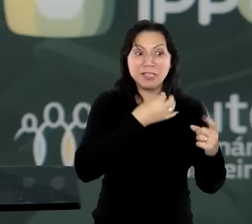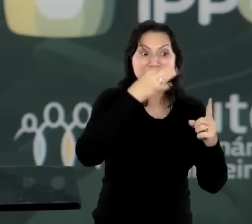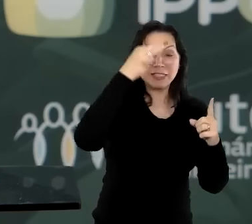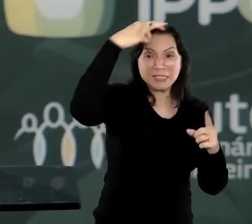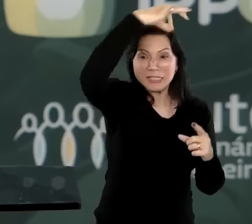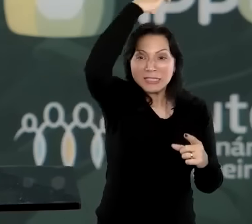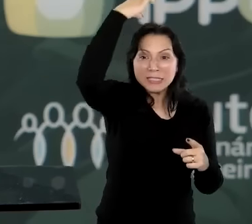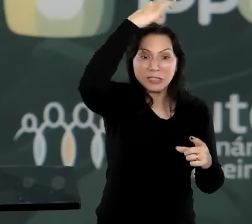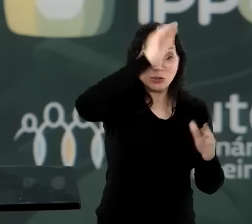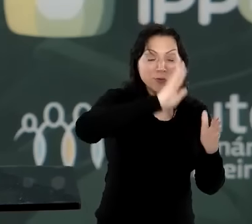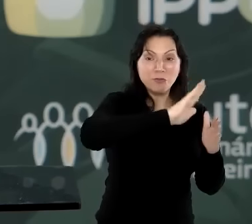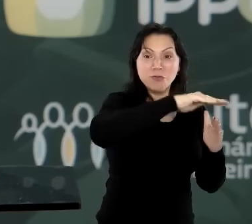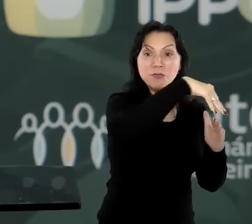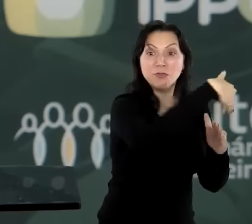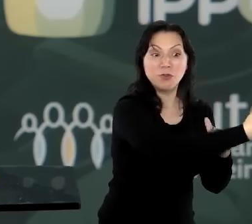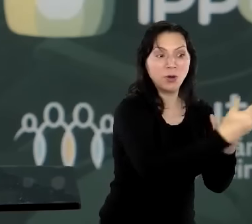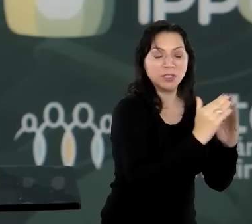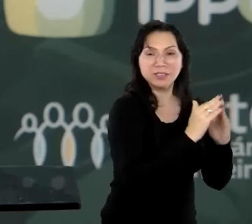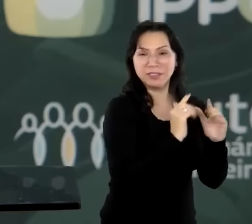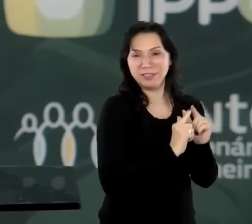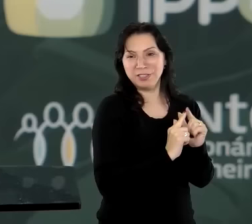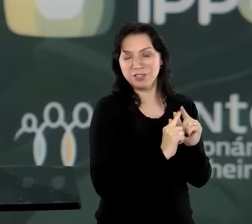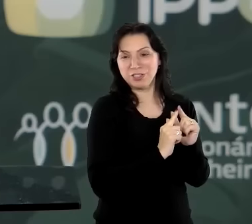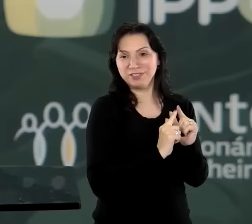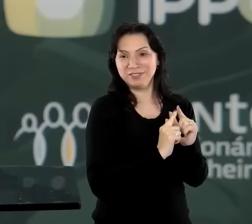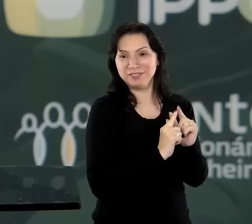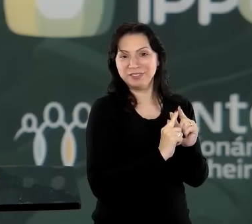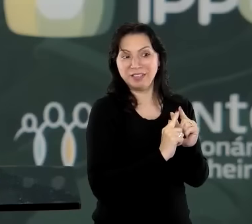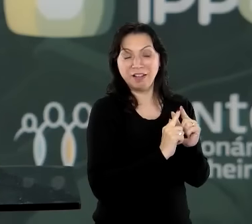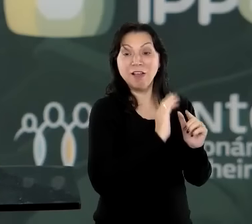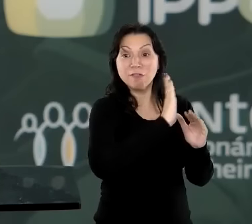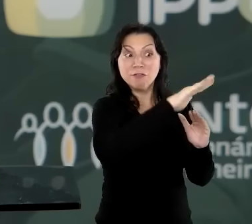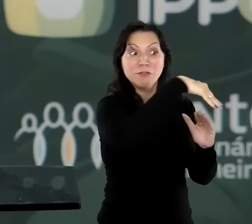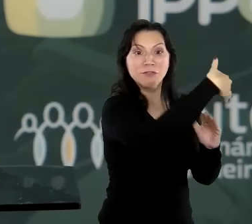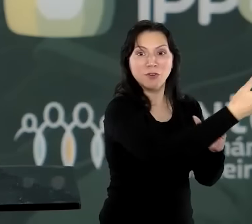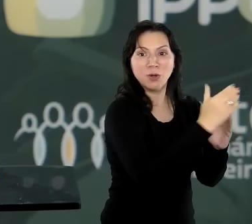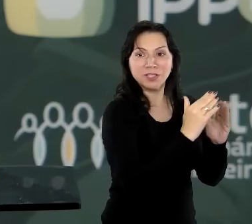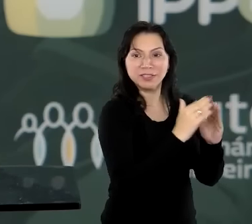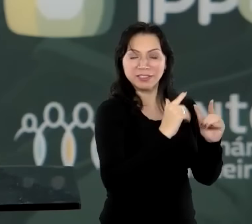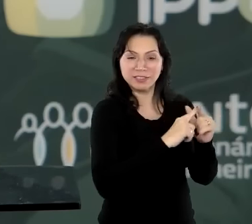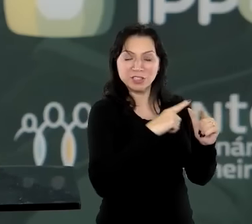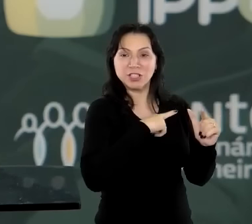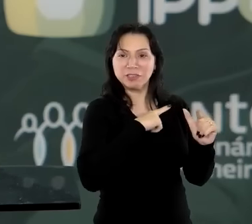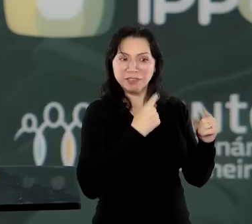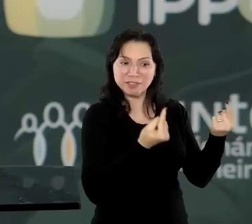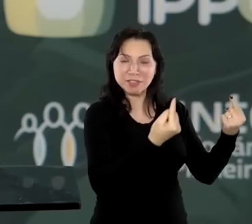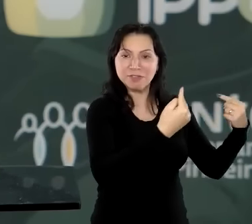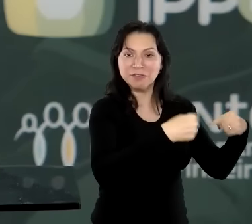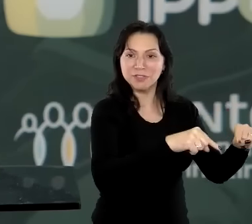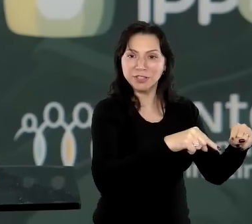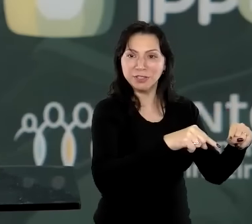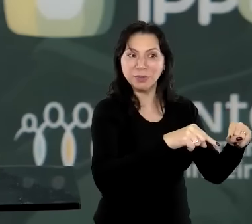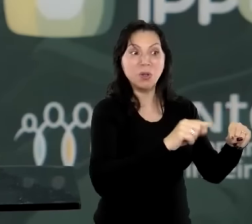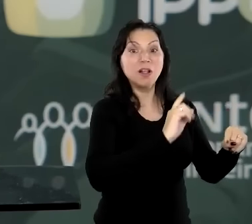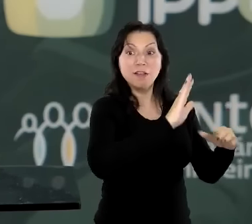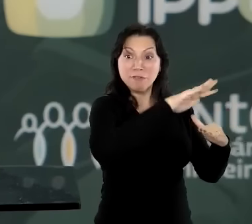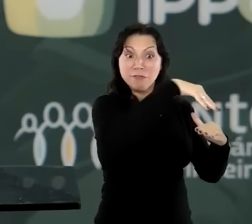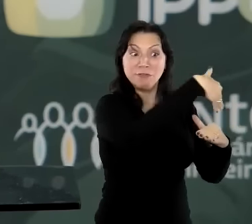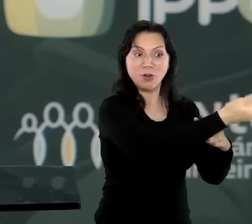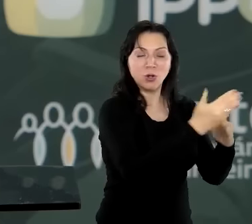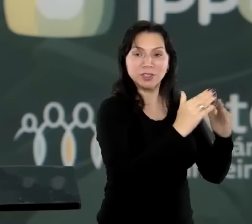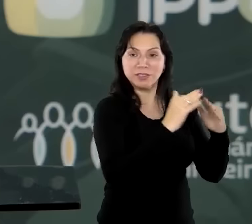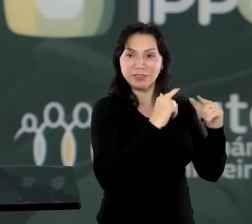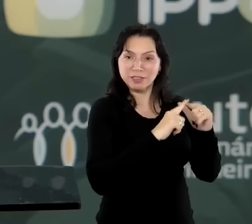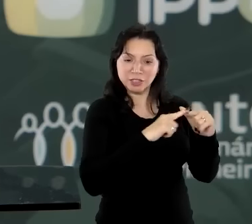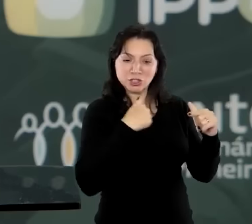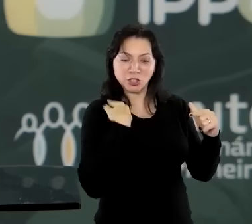dentro dos portões. É lá fora que nós vamos ter os enfrentamentos, é lá fora que nós vamos ser perseguidos, é